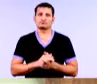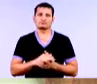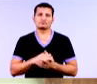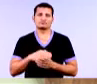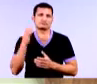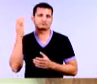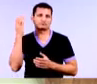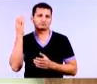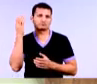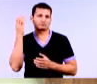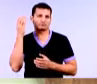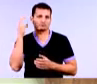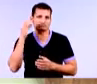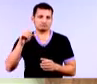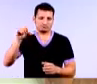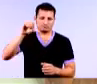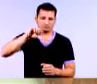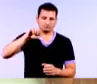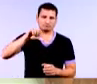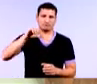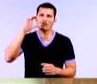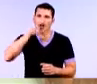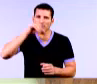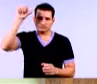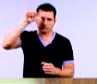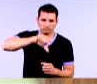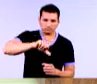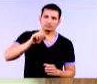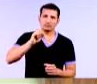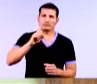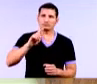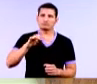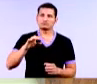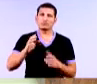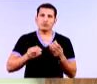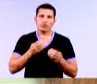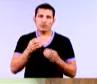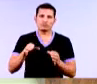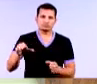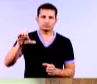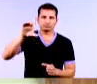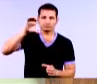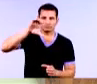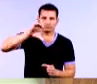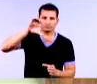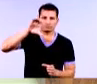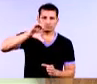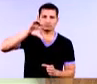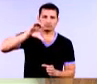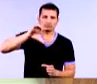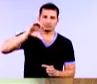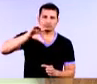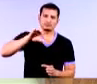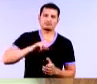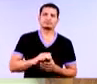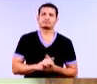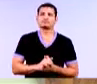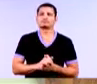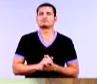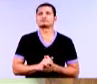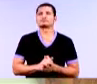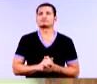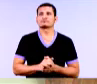copo, o refrigerante desce de uma vez? Não, ele desce conforme a capacidade da boca da garrafa.